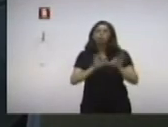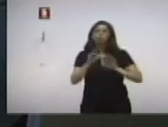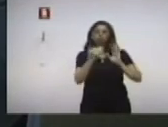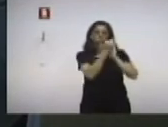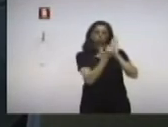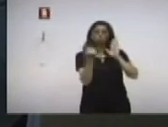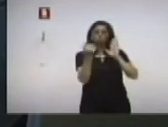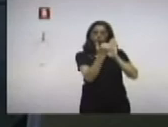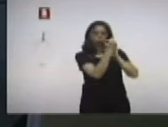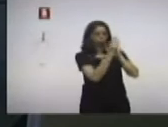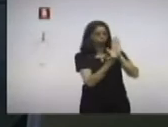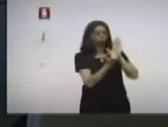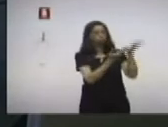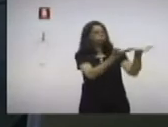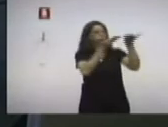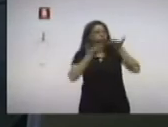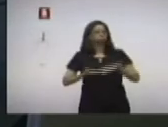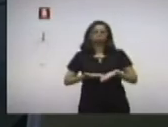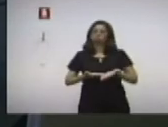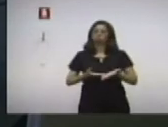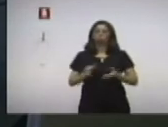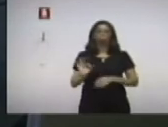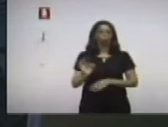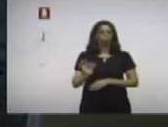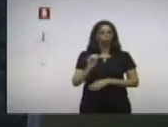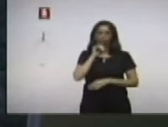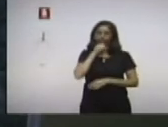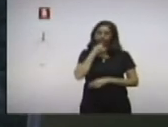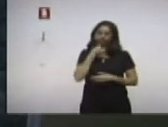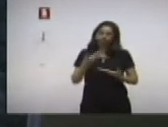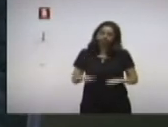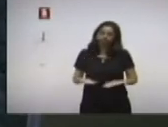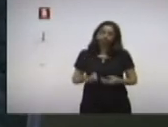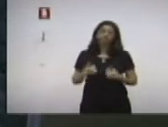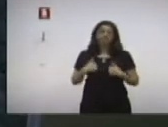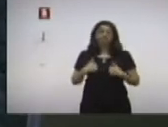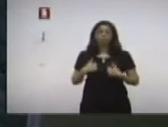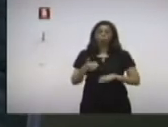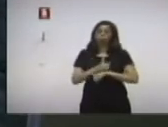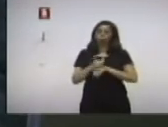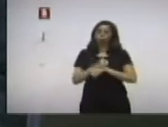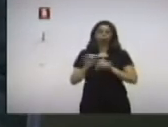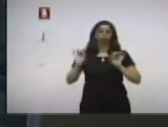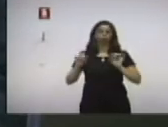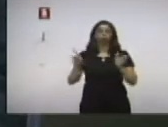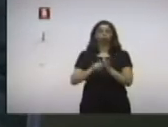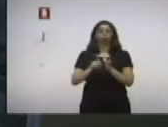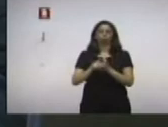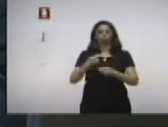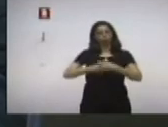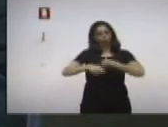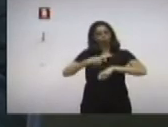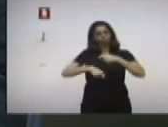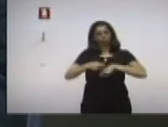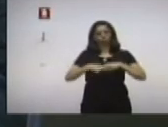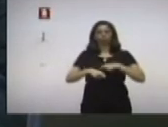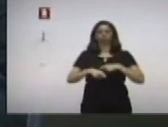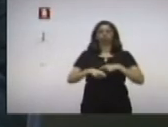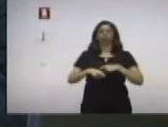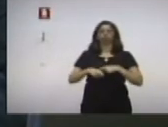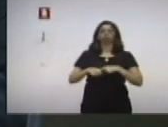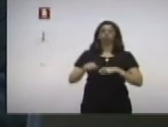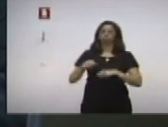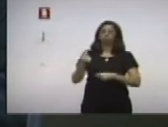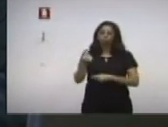superestimado e infelizmente eu não sou especialista em orçamento público mas eu